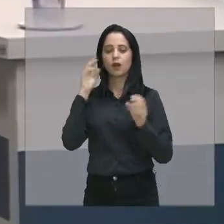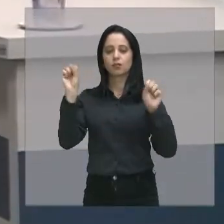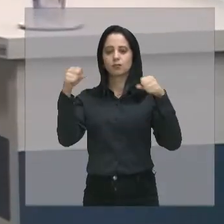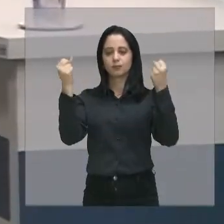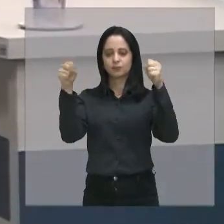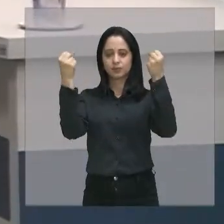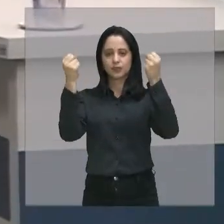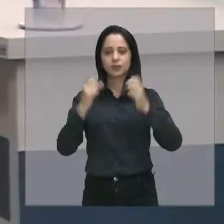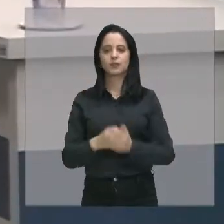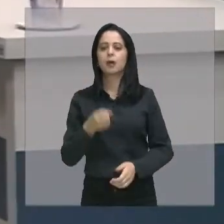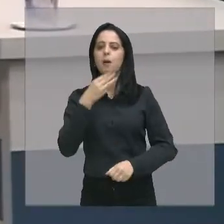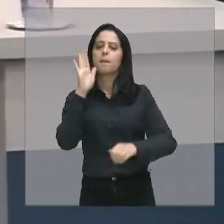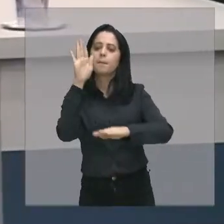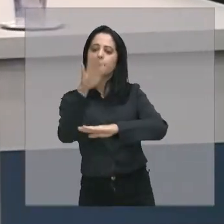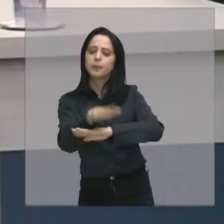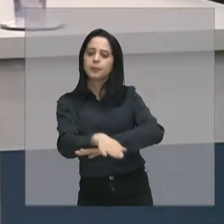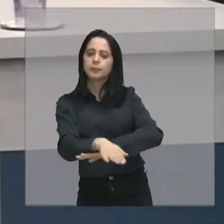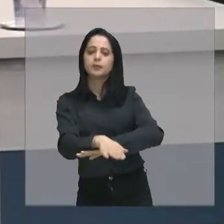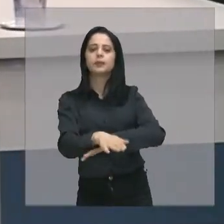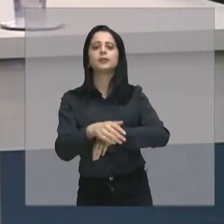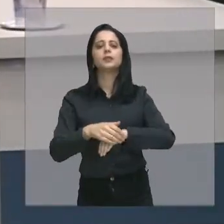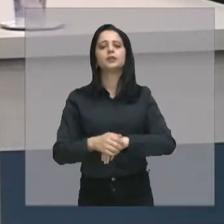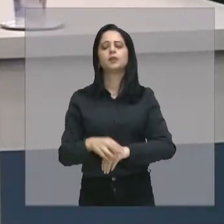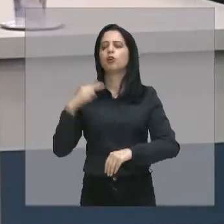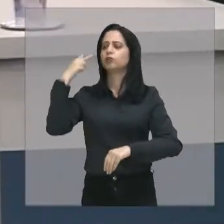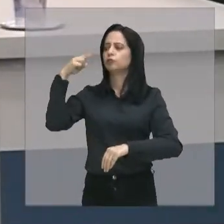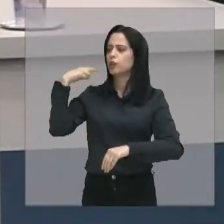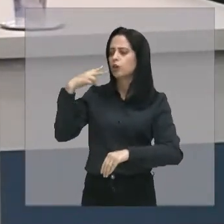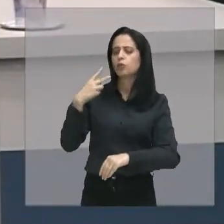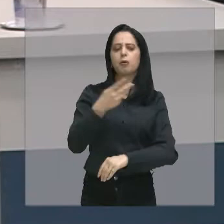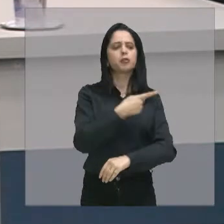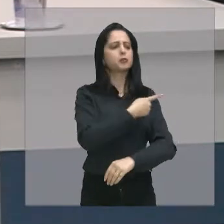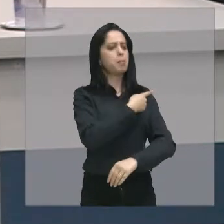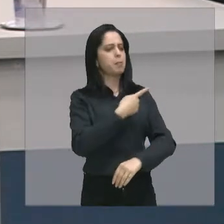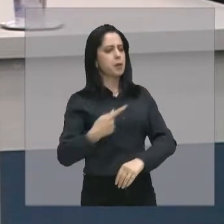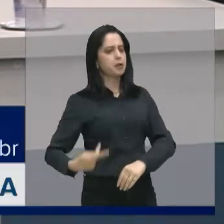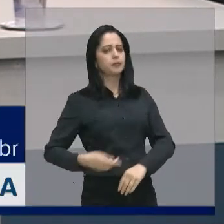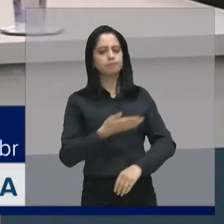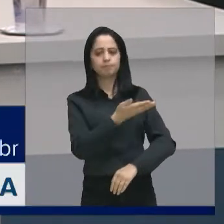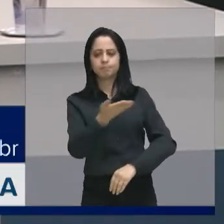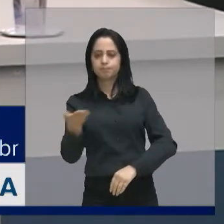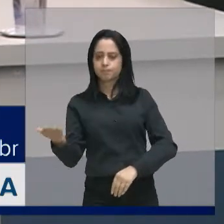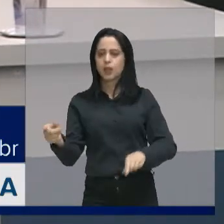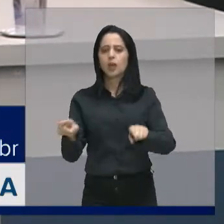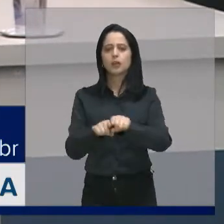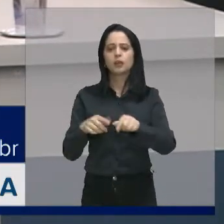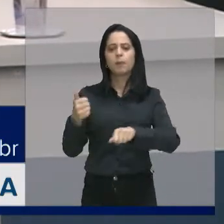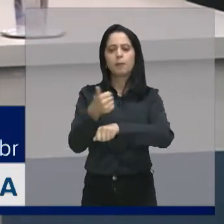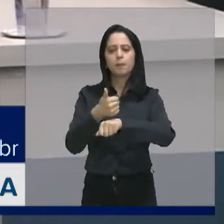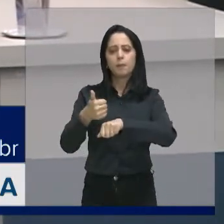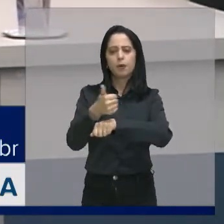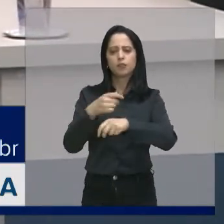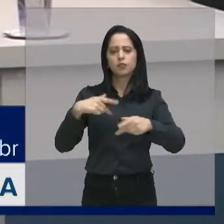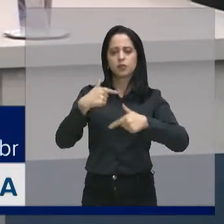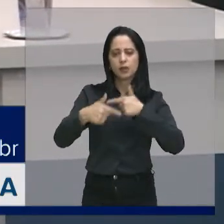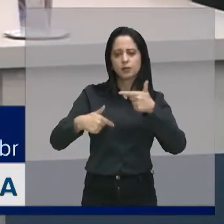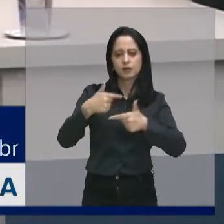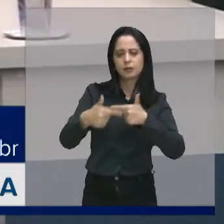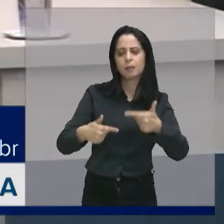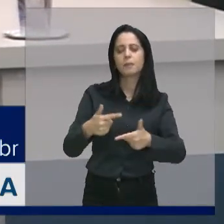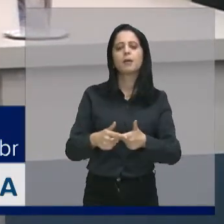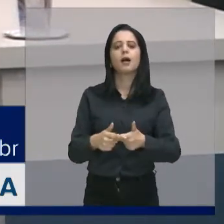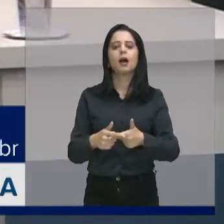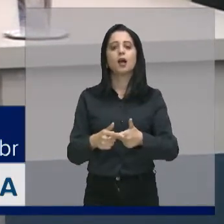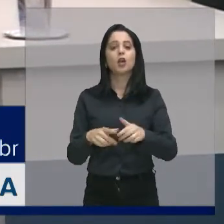Boa tarde, senhor presidente, vereadores e vereadoras, aos funcionários da casa, ao público que nos assiste através da